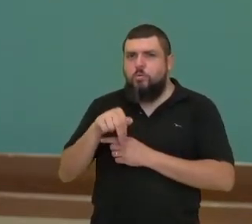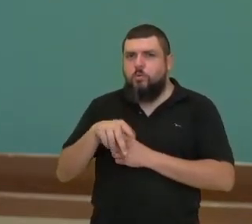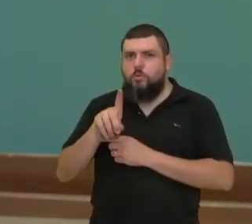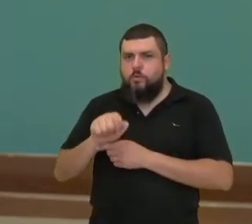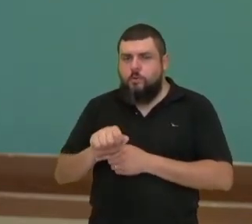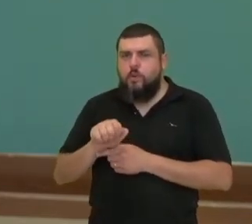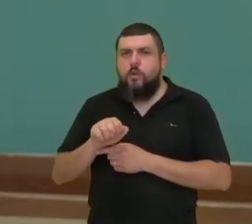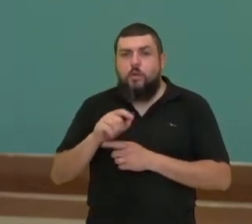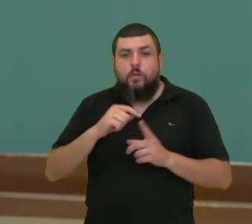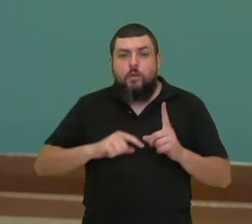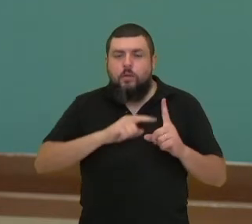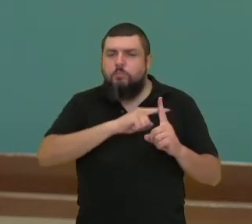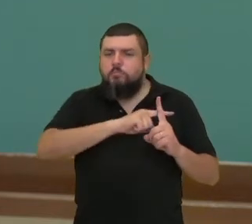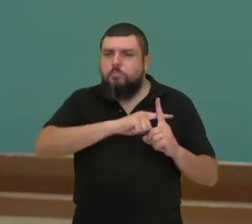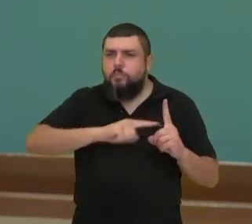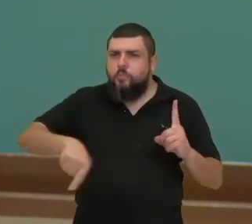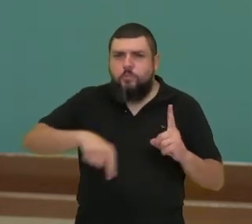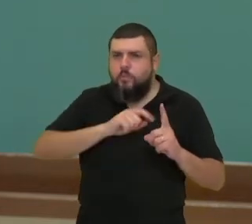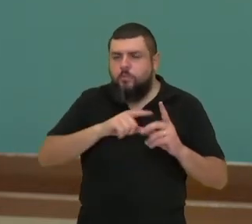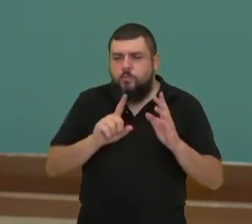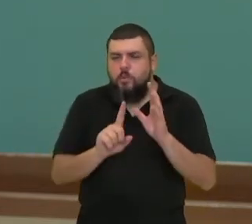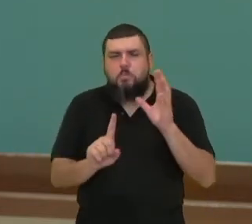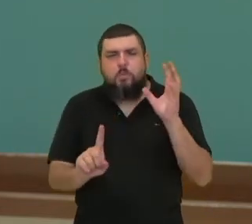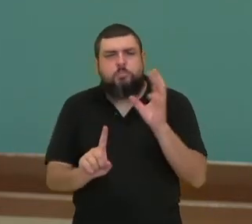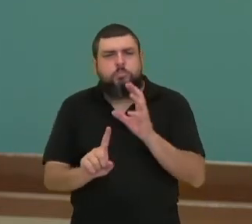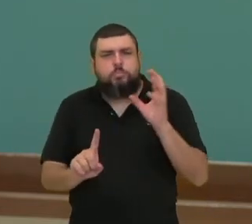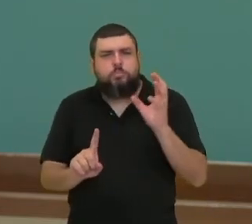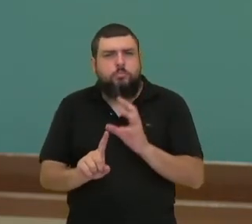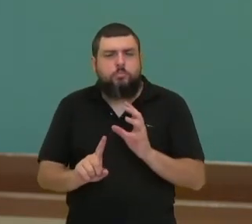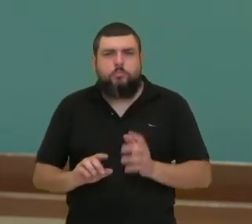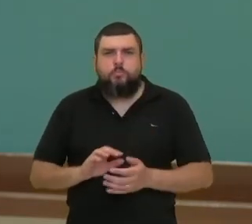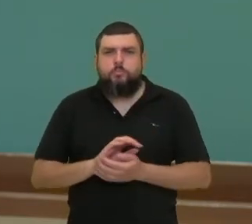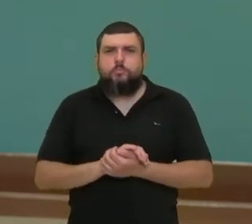ela proibiu esse tipo de propaganda voltada para crianças.